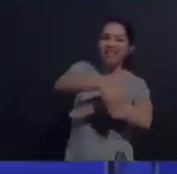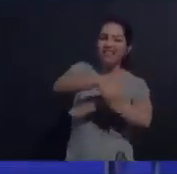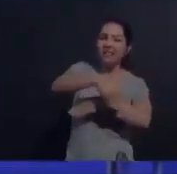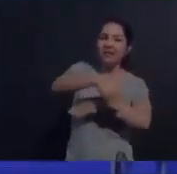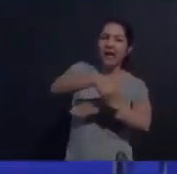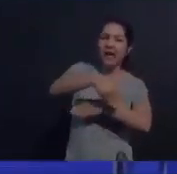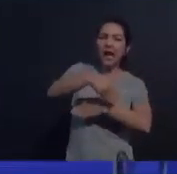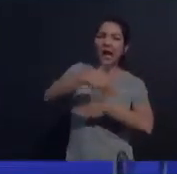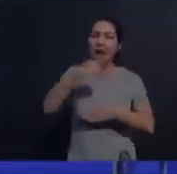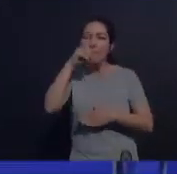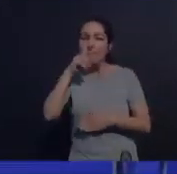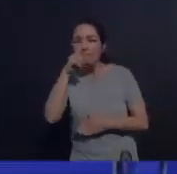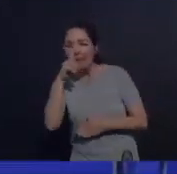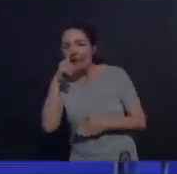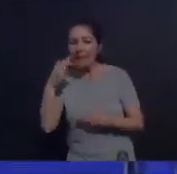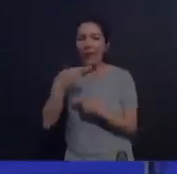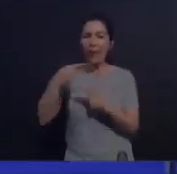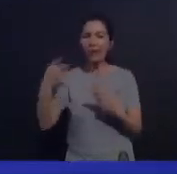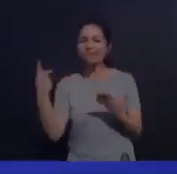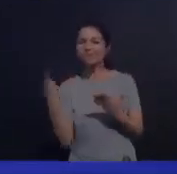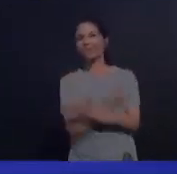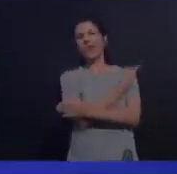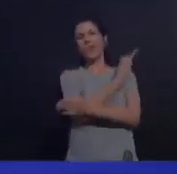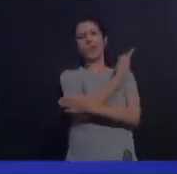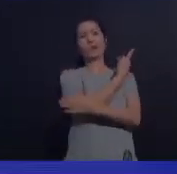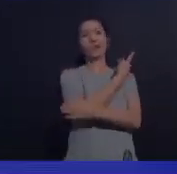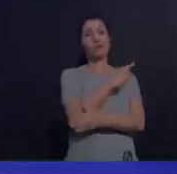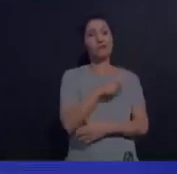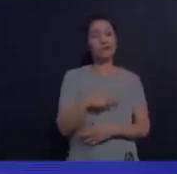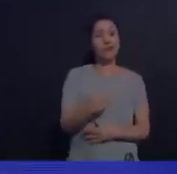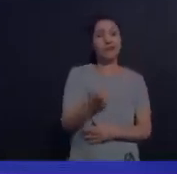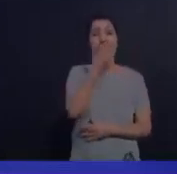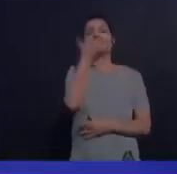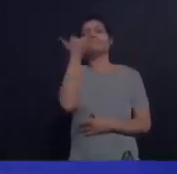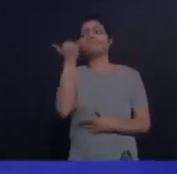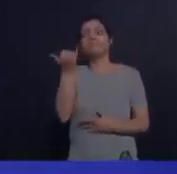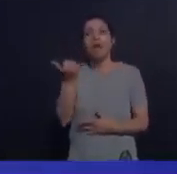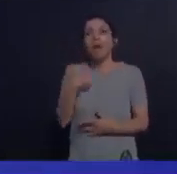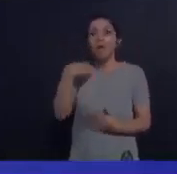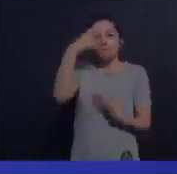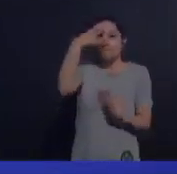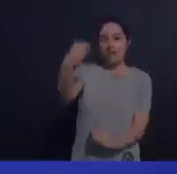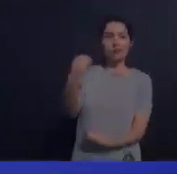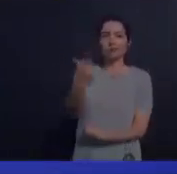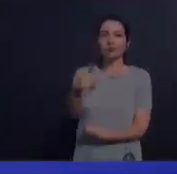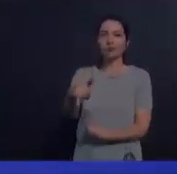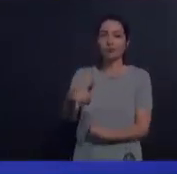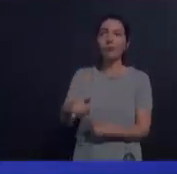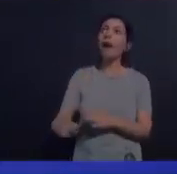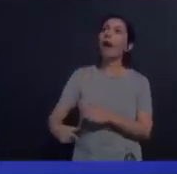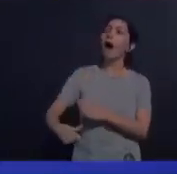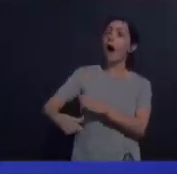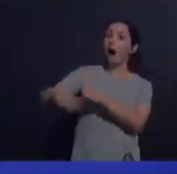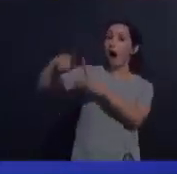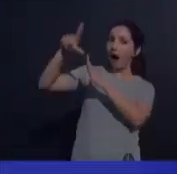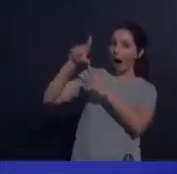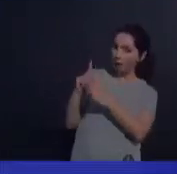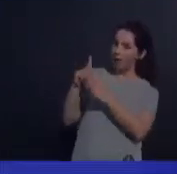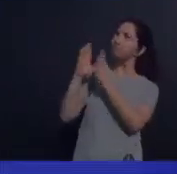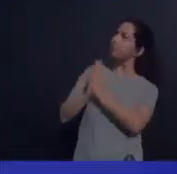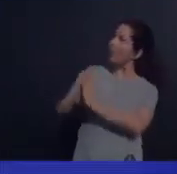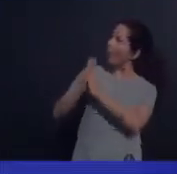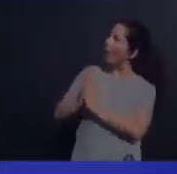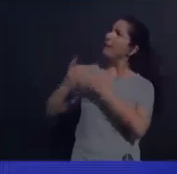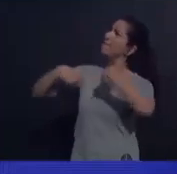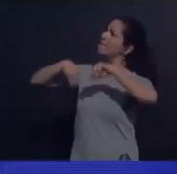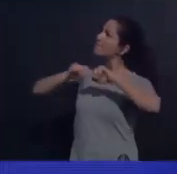eu não tinha fé que deus lhe ia me guardar o interessante era que quando eu olhei pedindo pra deus a carteira de motorista